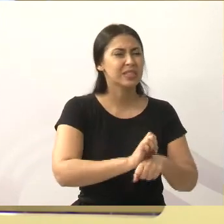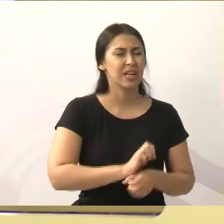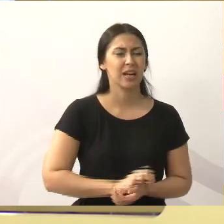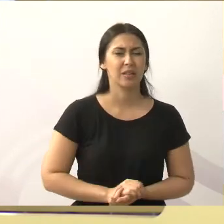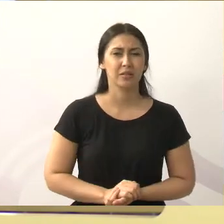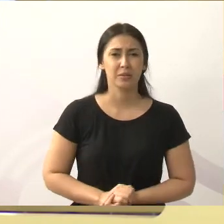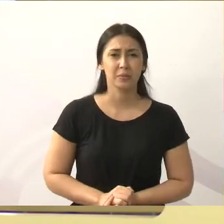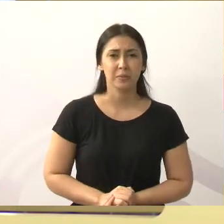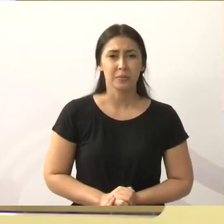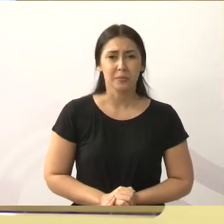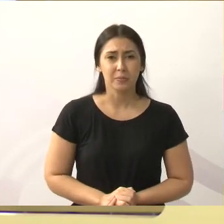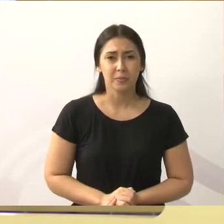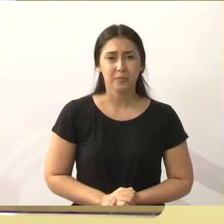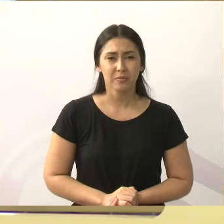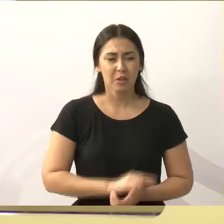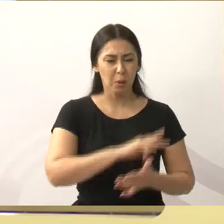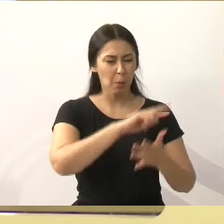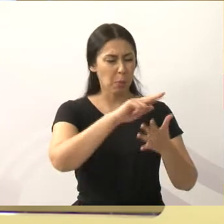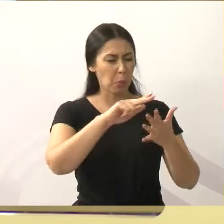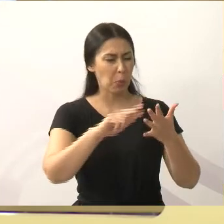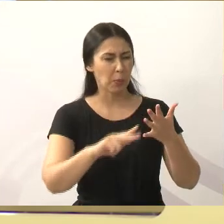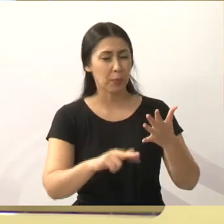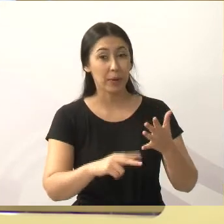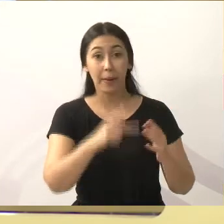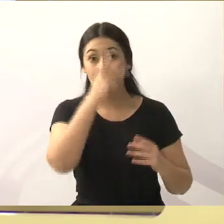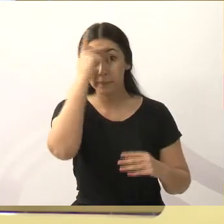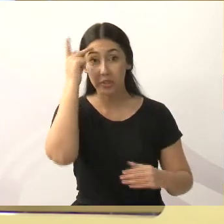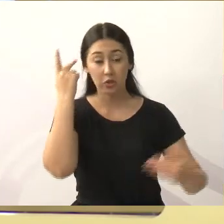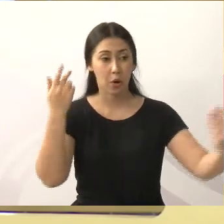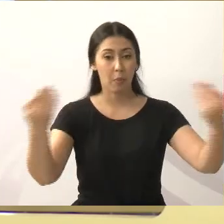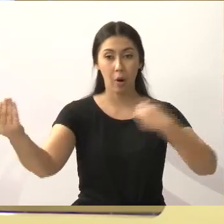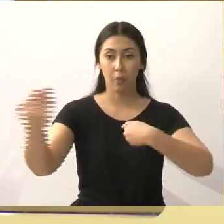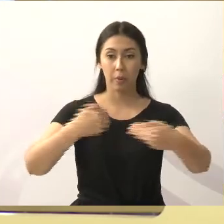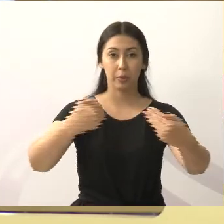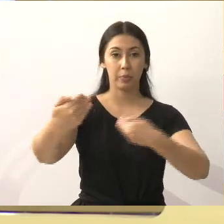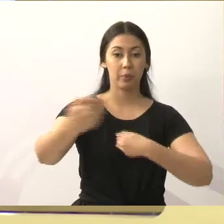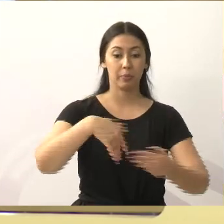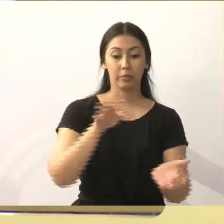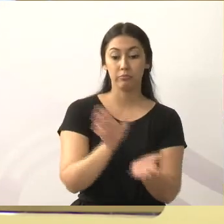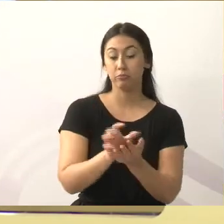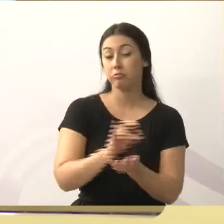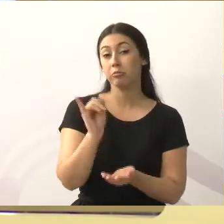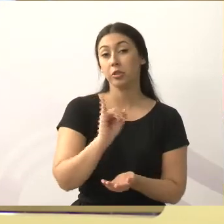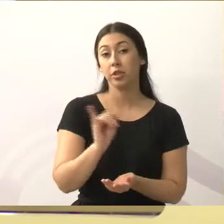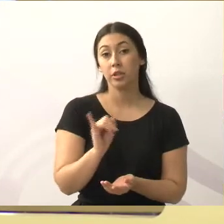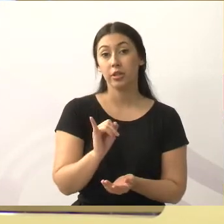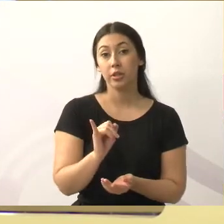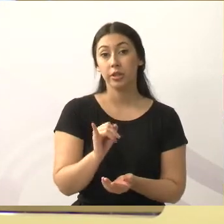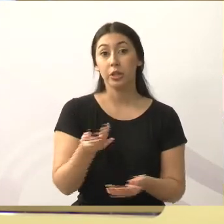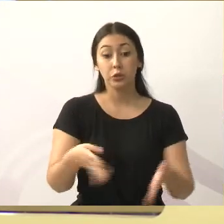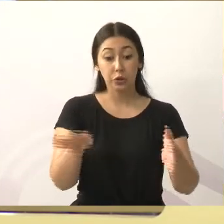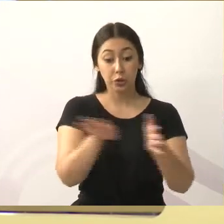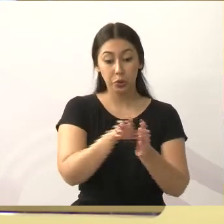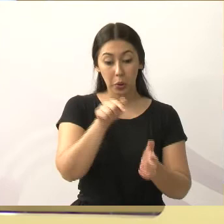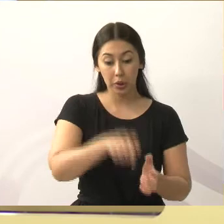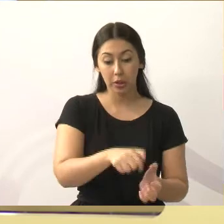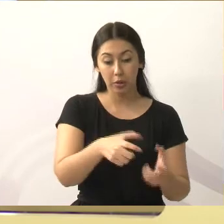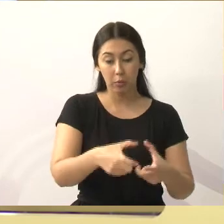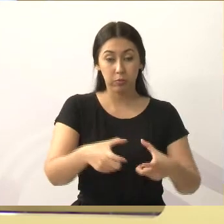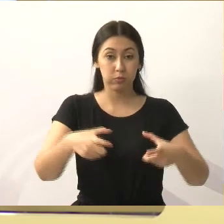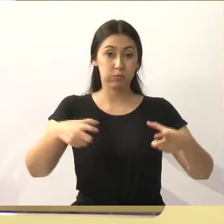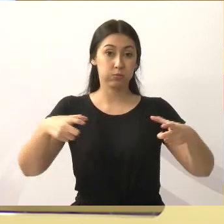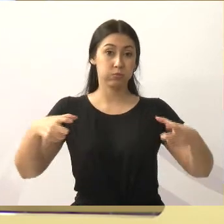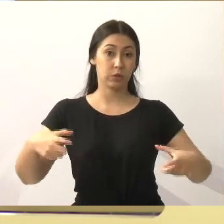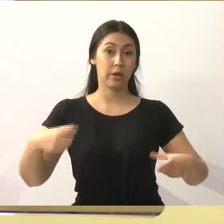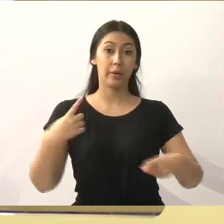Sul. Tudo quanto é gente que está aqui, porque achou que a cidade de Jacareí acolheu para você morar, que é a